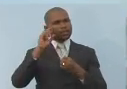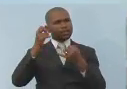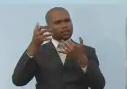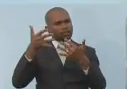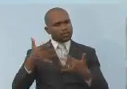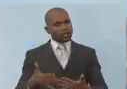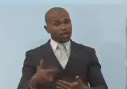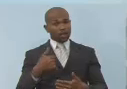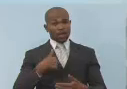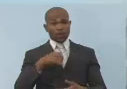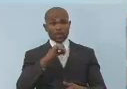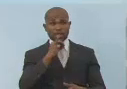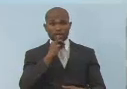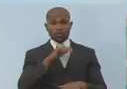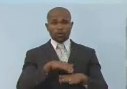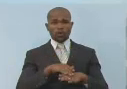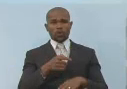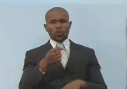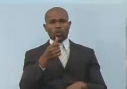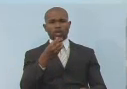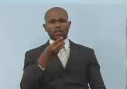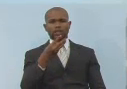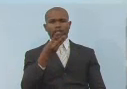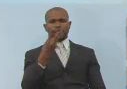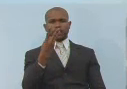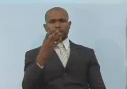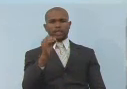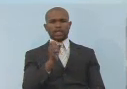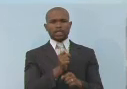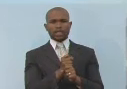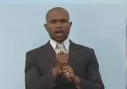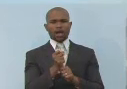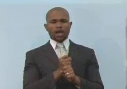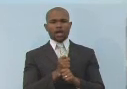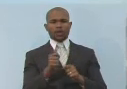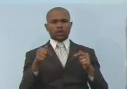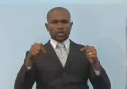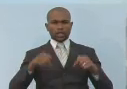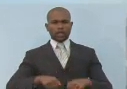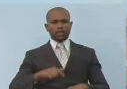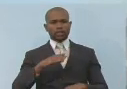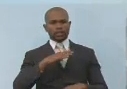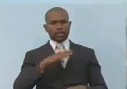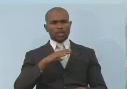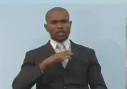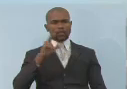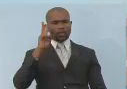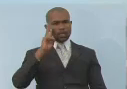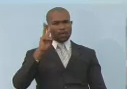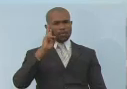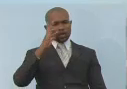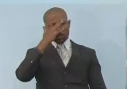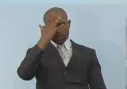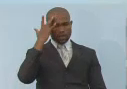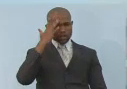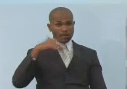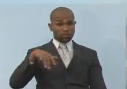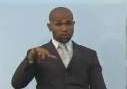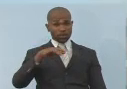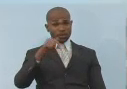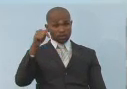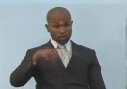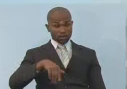eu, por exemplo, estou há um pouquinho mais de 3 décadas nessa cidade, como que era para as pessoas, para os